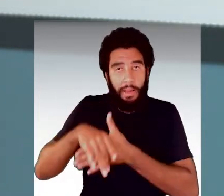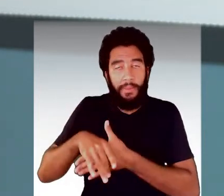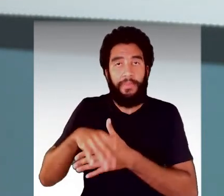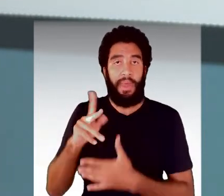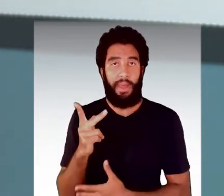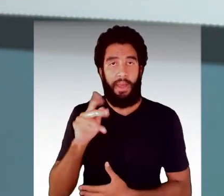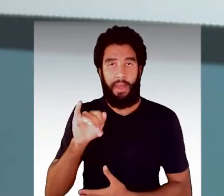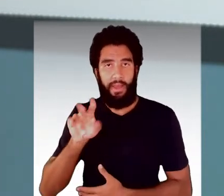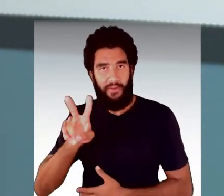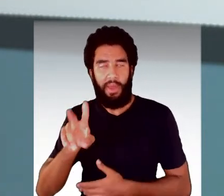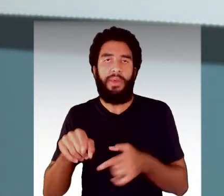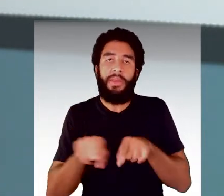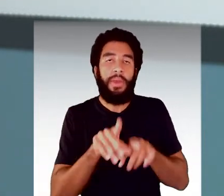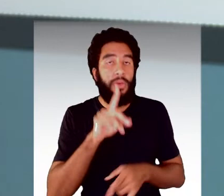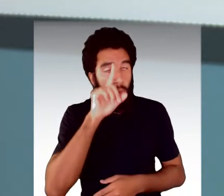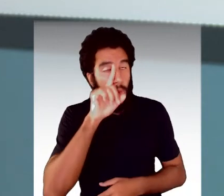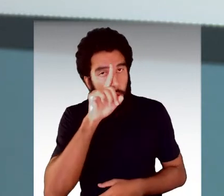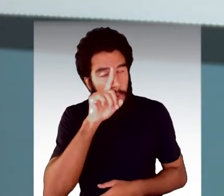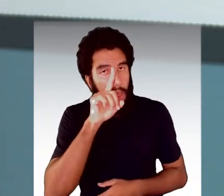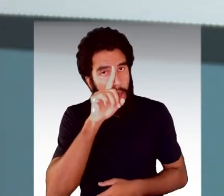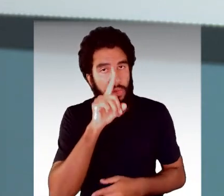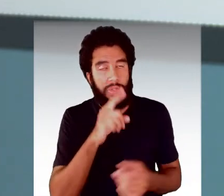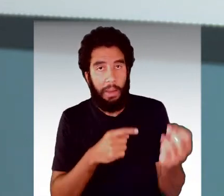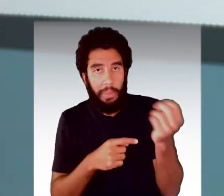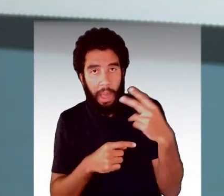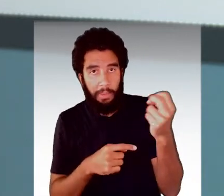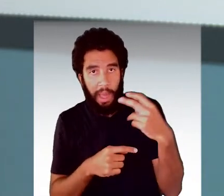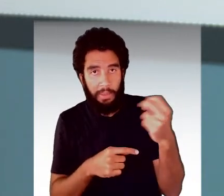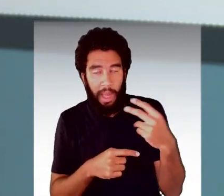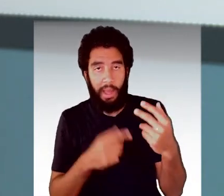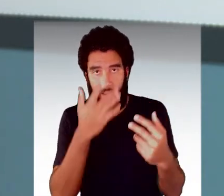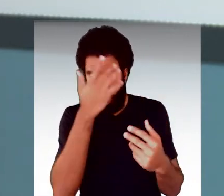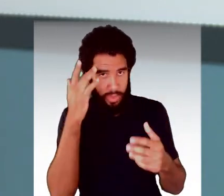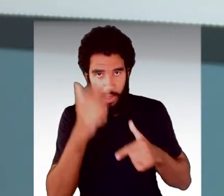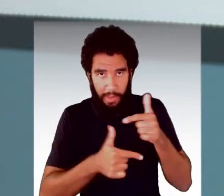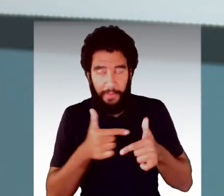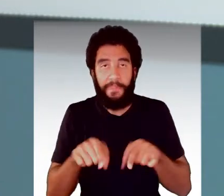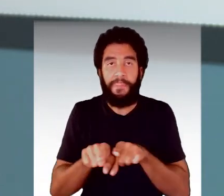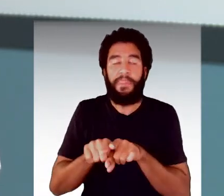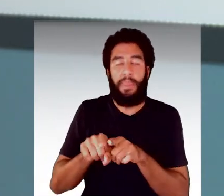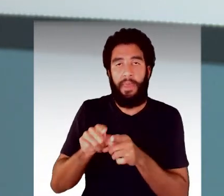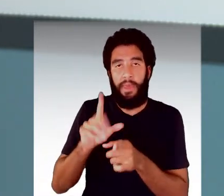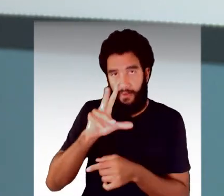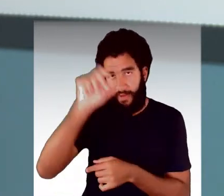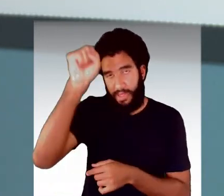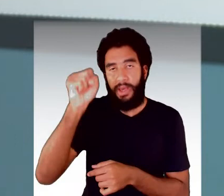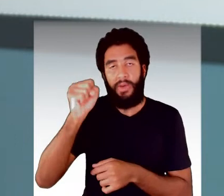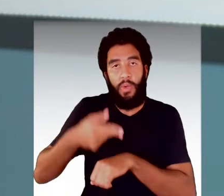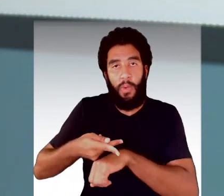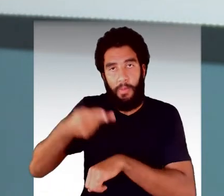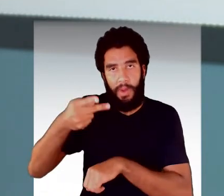dos trabalhadores com HIV, os riscos oferecidos pelos agrotóxicos do trabalhador ao